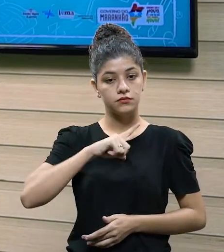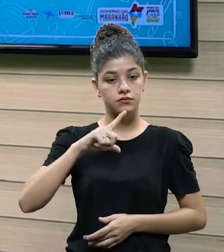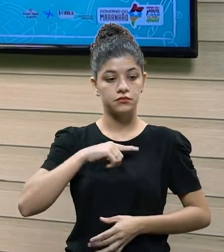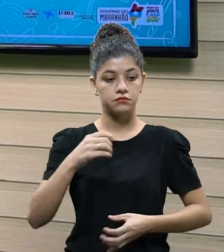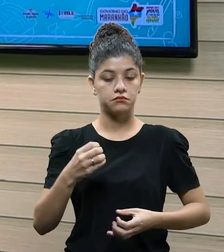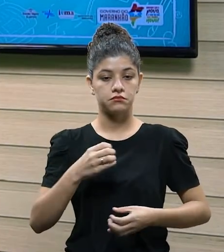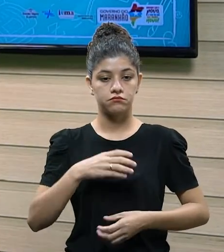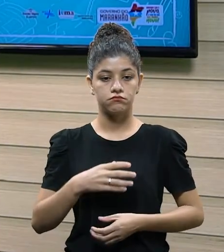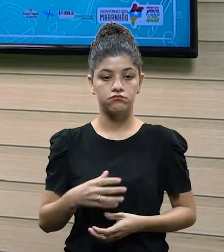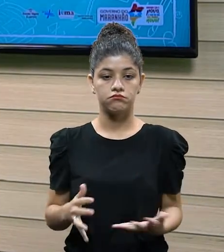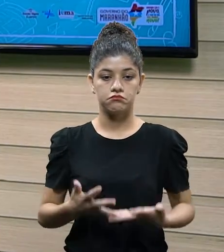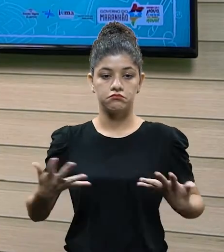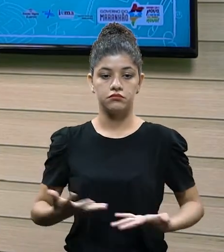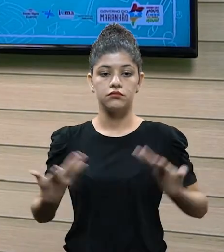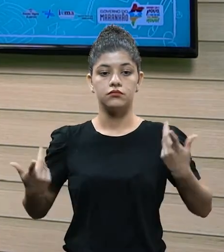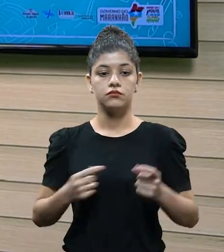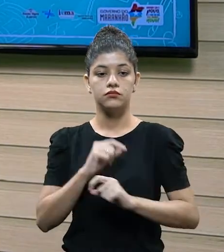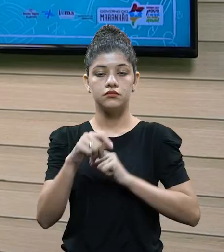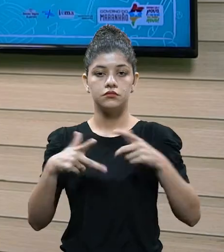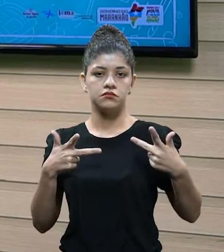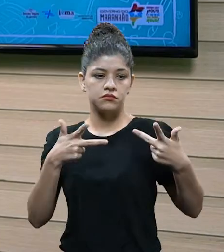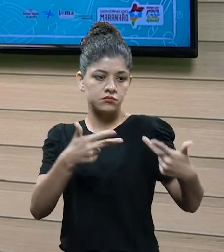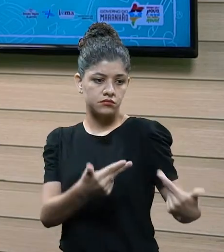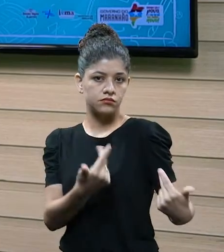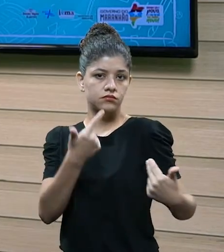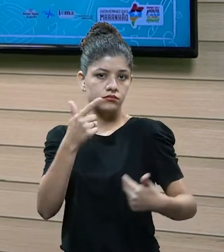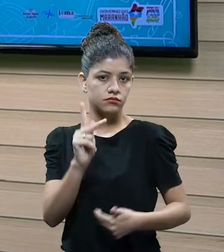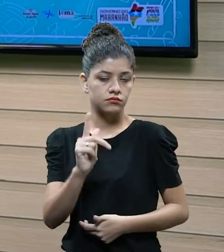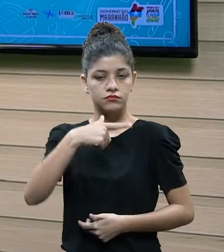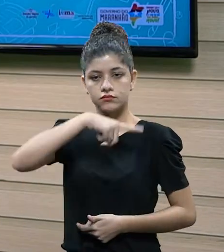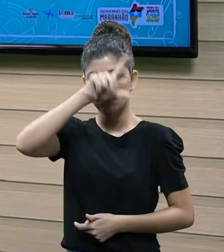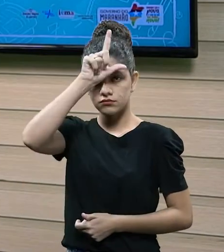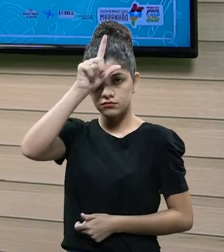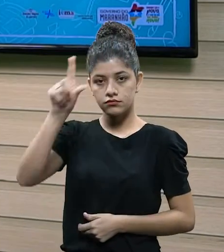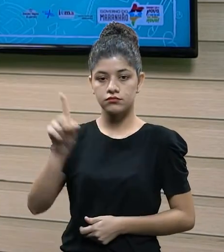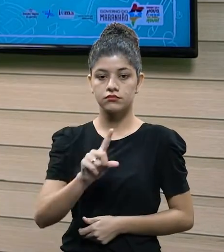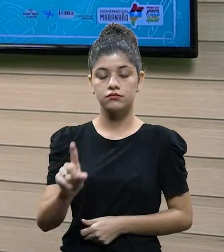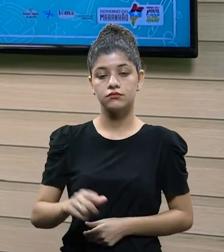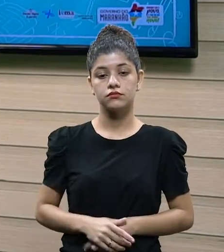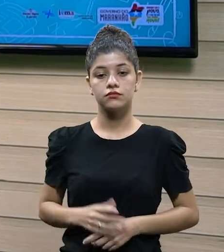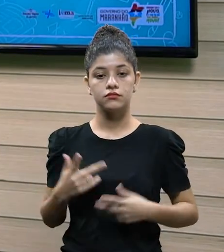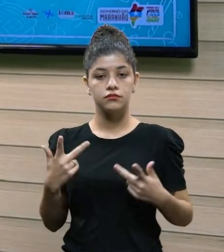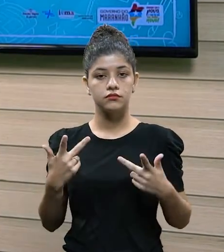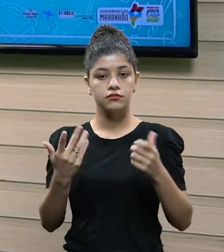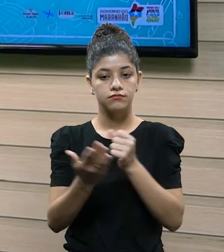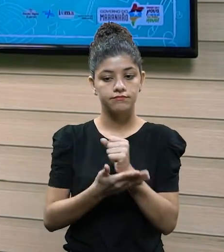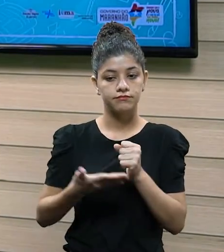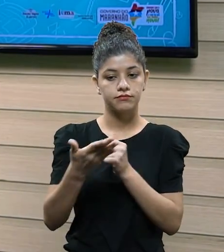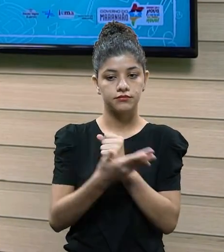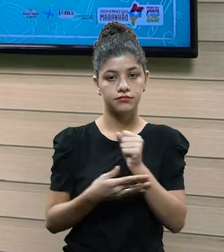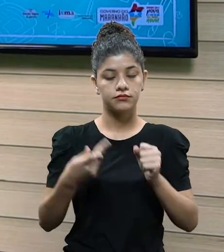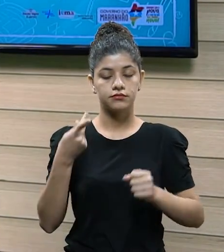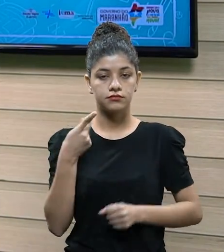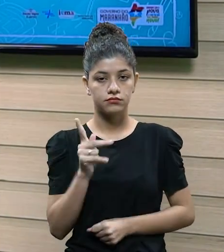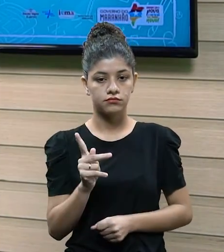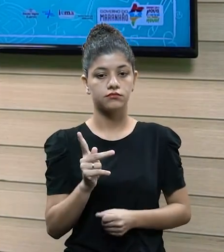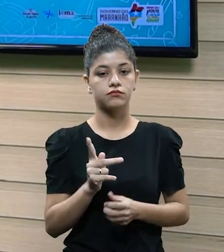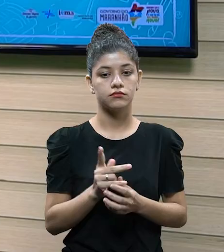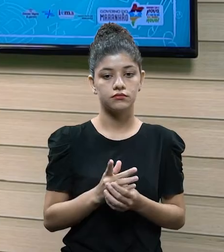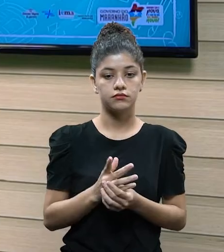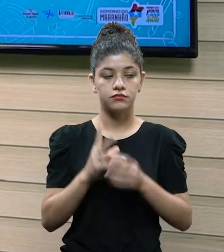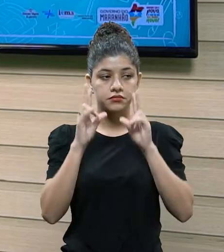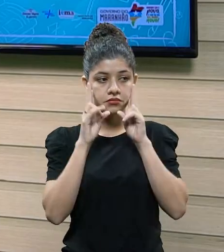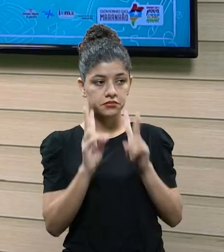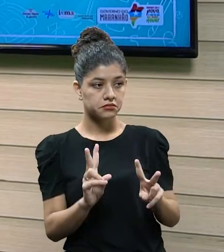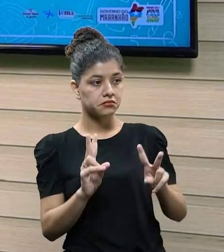tem, inspira os liderados. Quando eu digo inspirar, não é que você vai ser igual ao seu líder, mas ele vai servir de parâmetro, ele vai servir de base para as suas